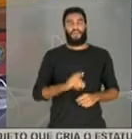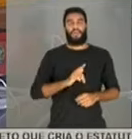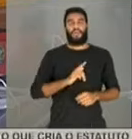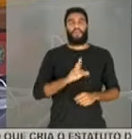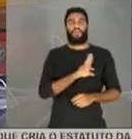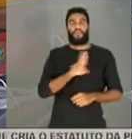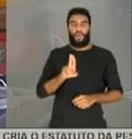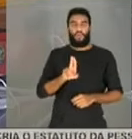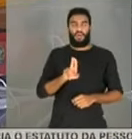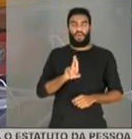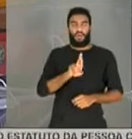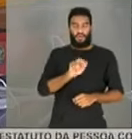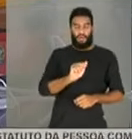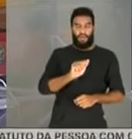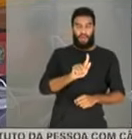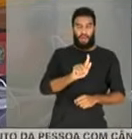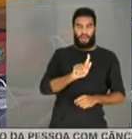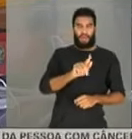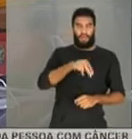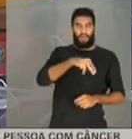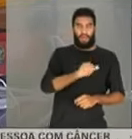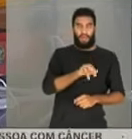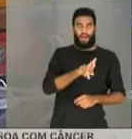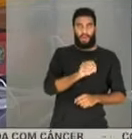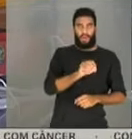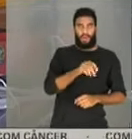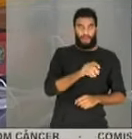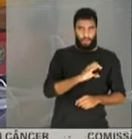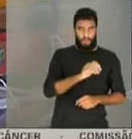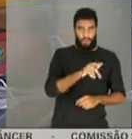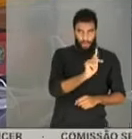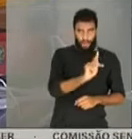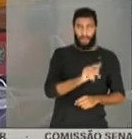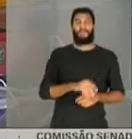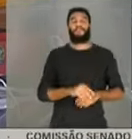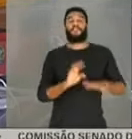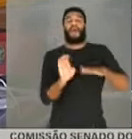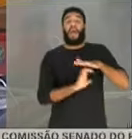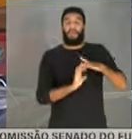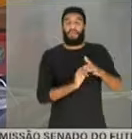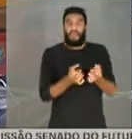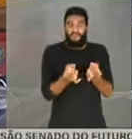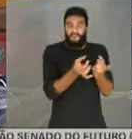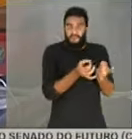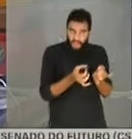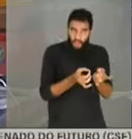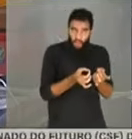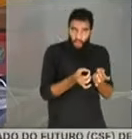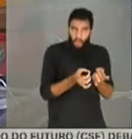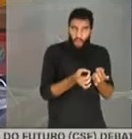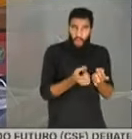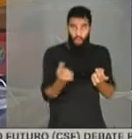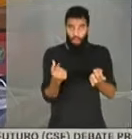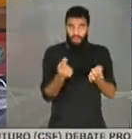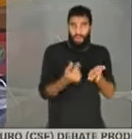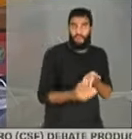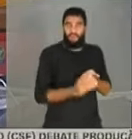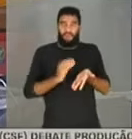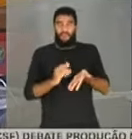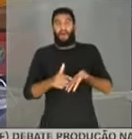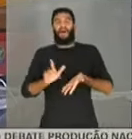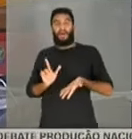Ragnarok. A empresa vendeu, recebeu antecipado, sem nota fiscal,